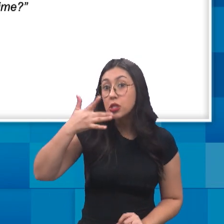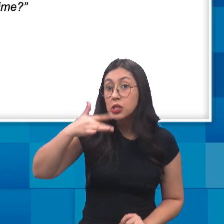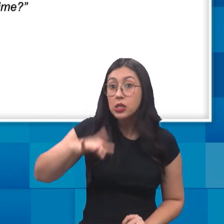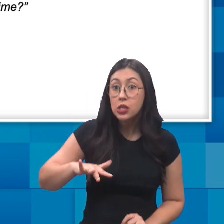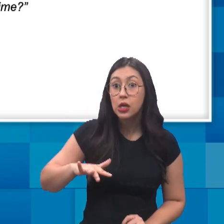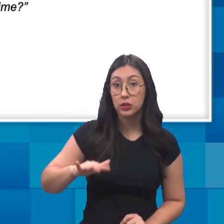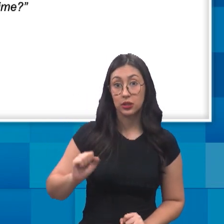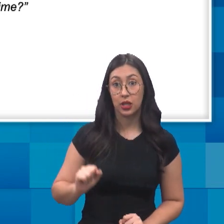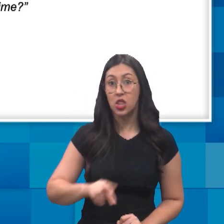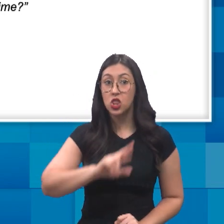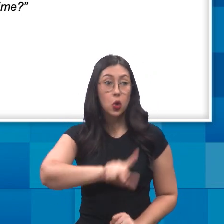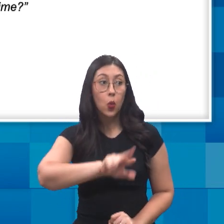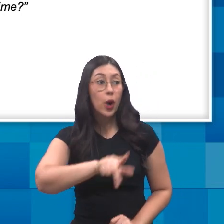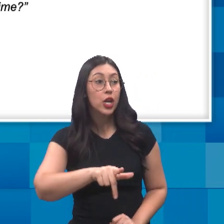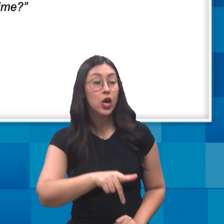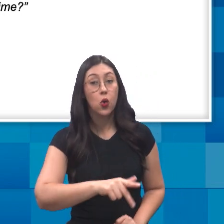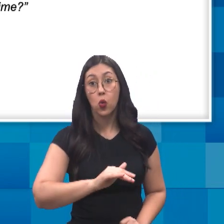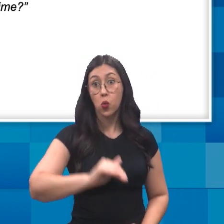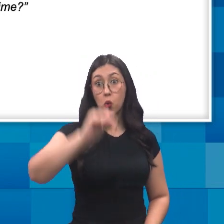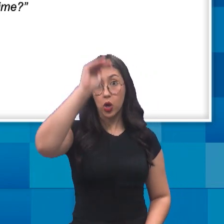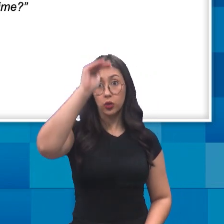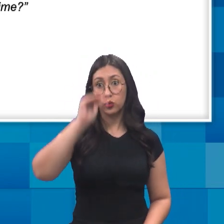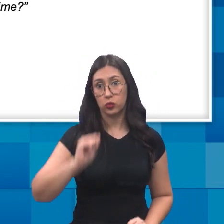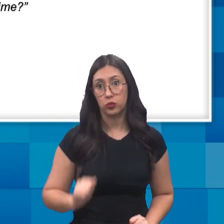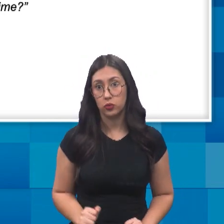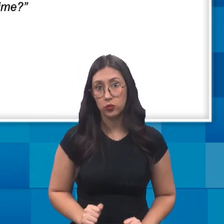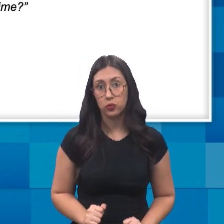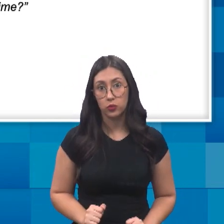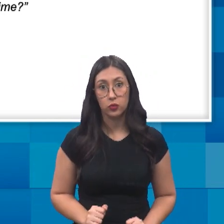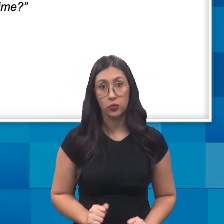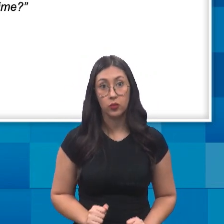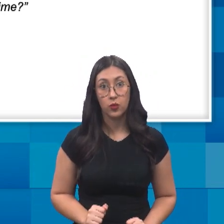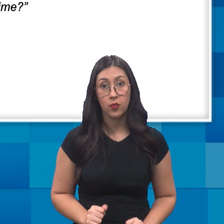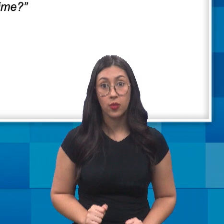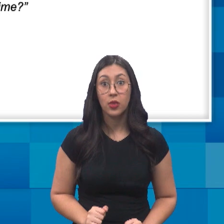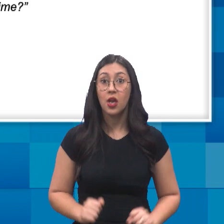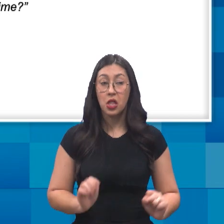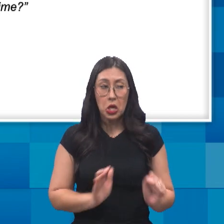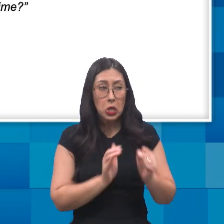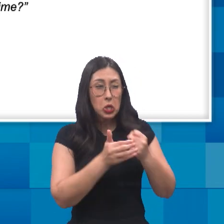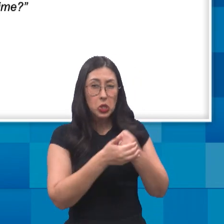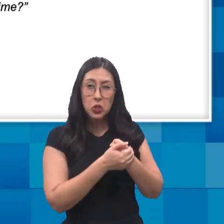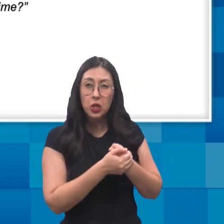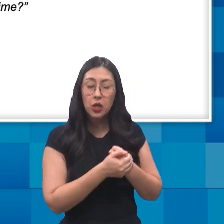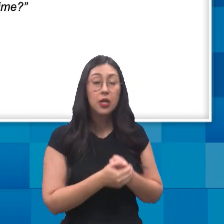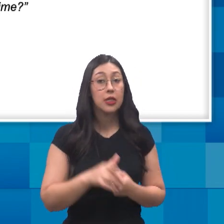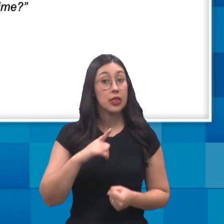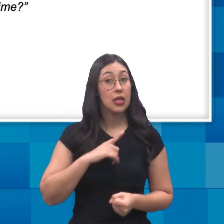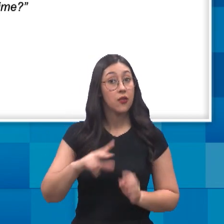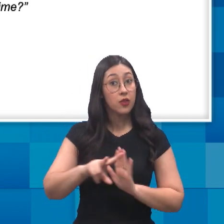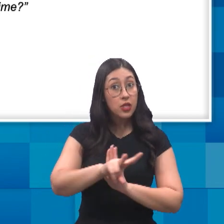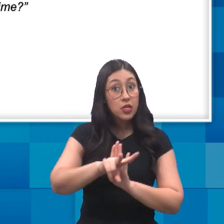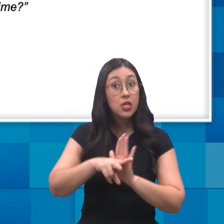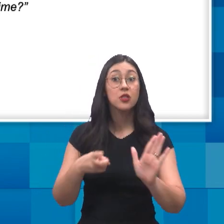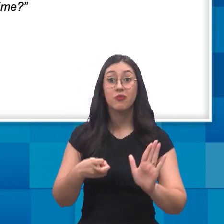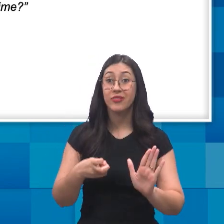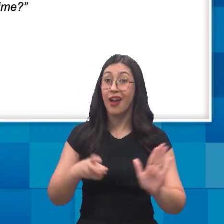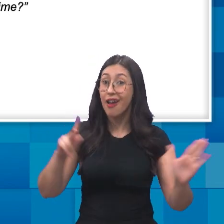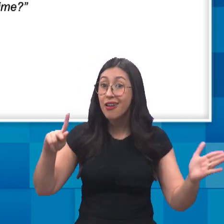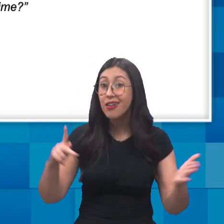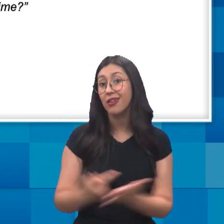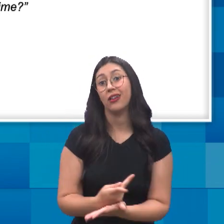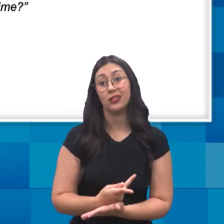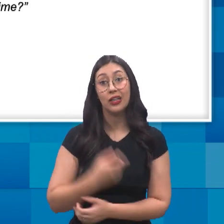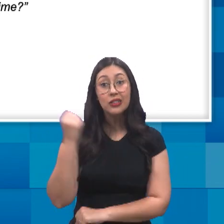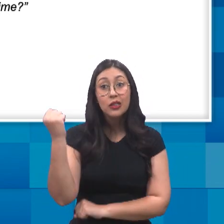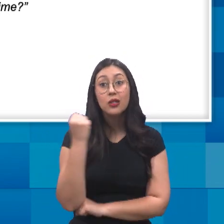adulto, como o texto leva a crer. Esta omissão gerou interpretações gravemente distorcidas,